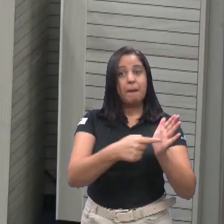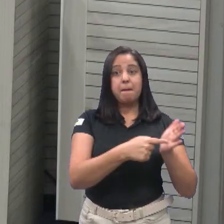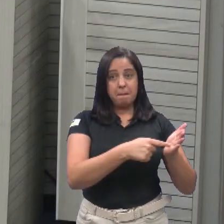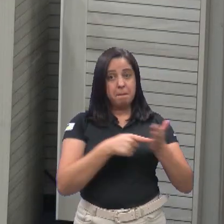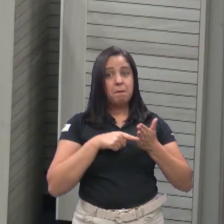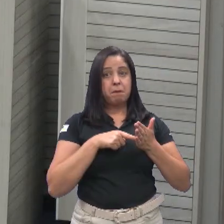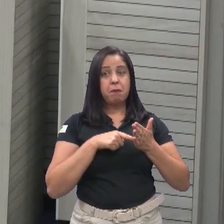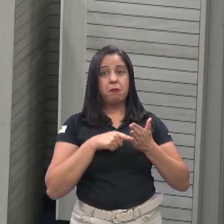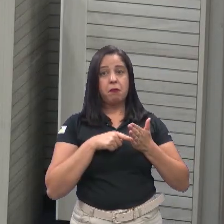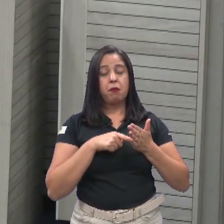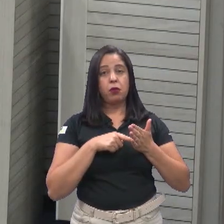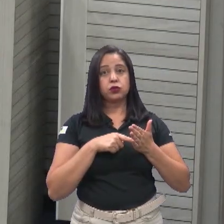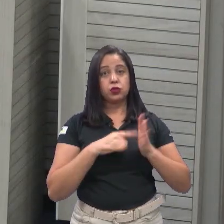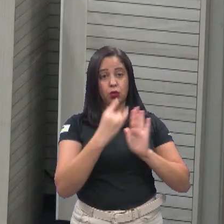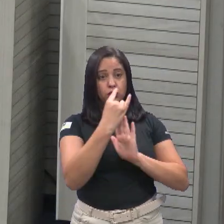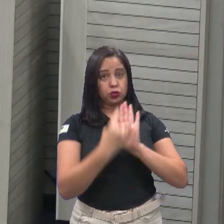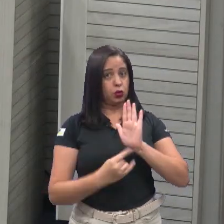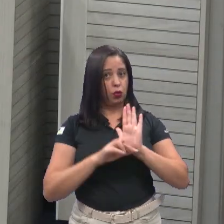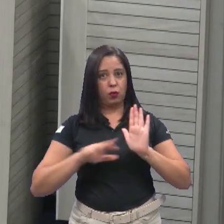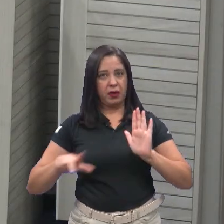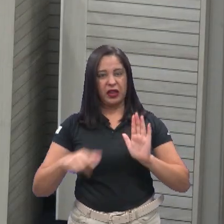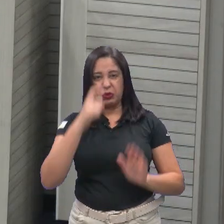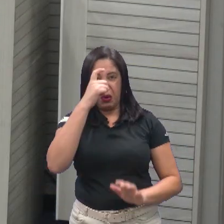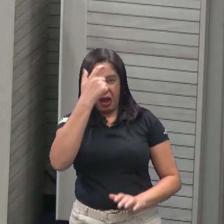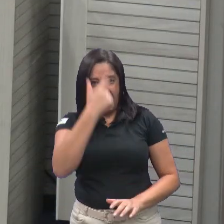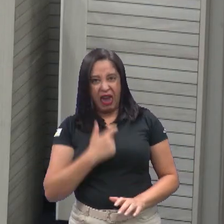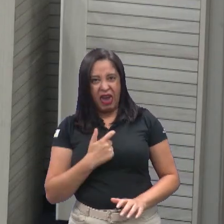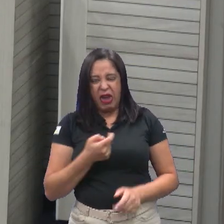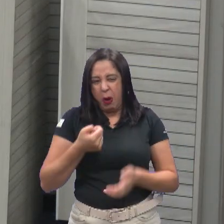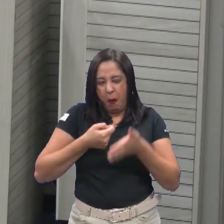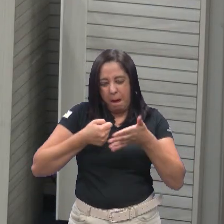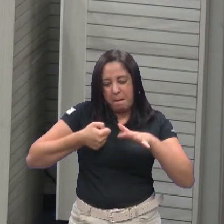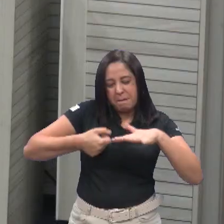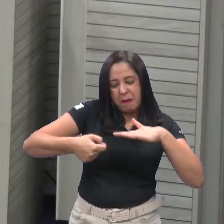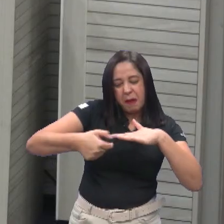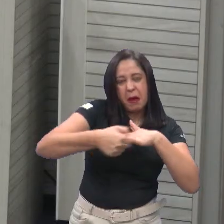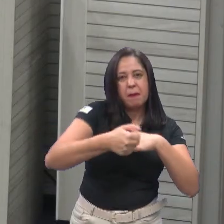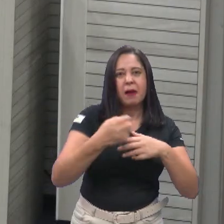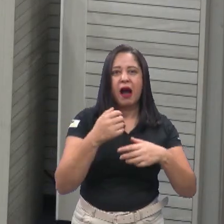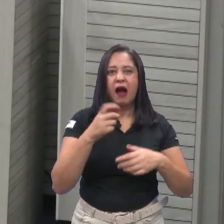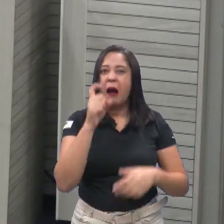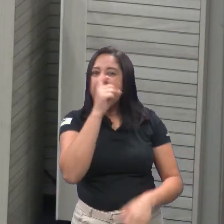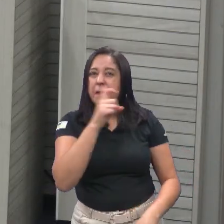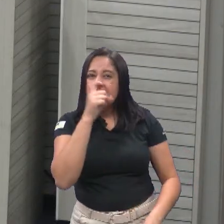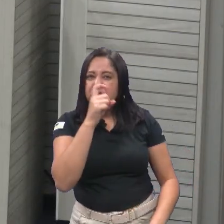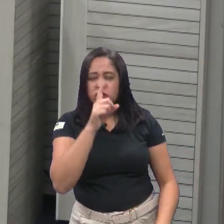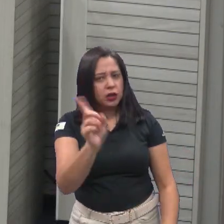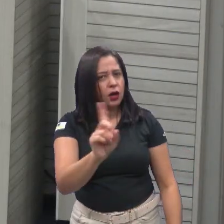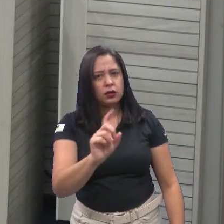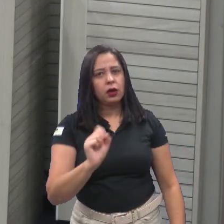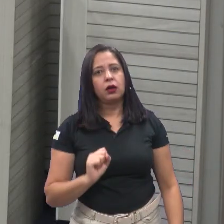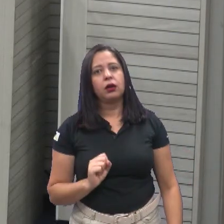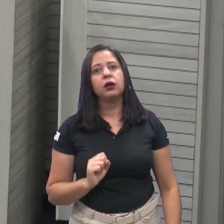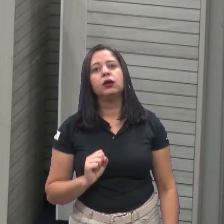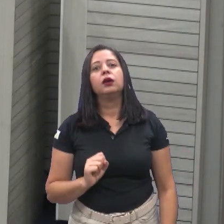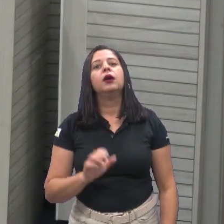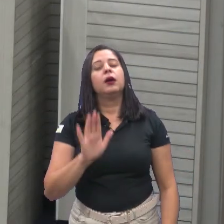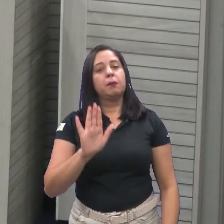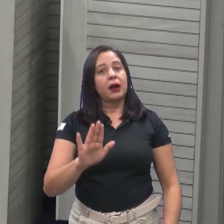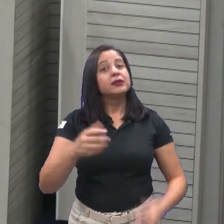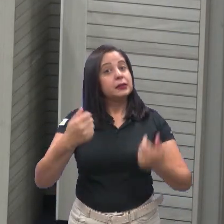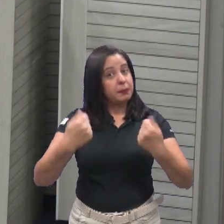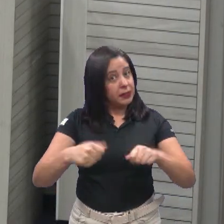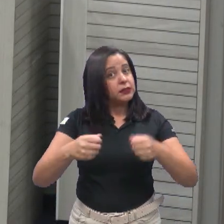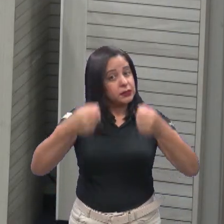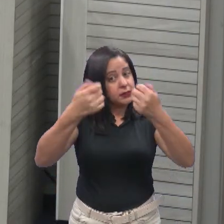aqui fazendo demagogia, mentindo e criando uma narrativa para dizer que eu sou oposição do governo, não é isso. Mas nós precisamos ser claros